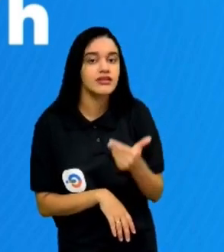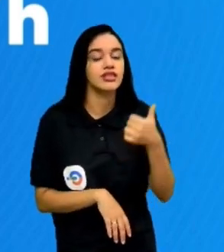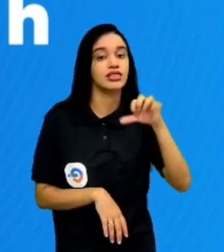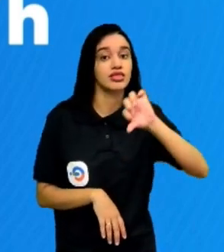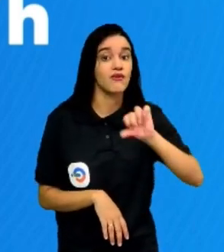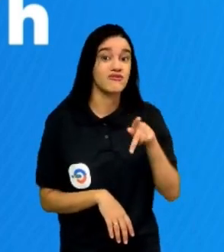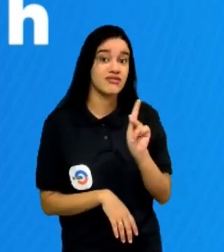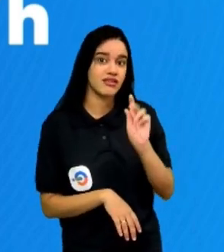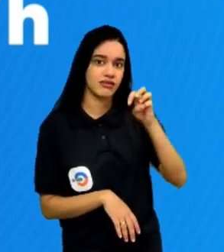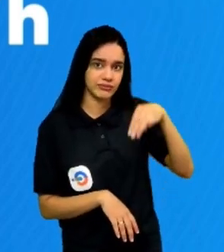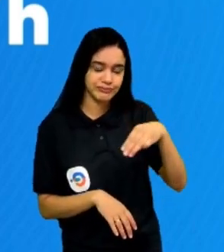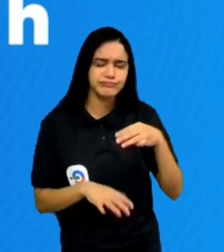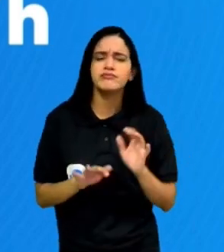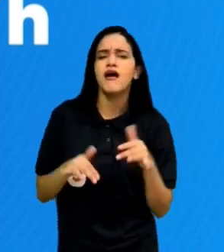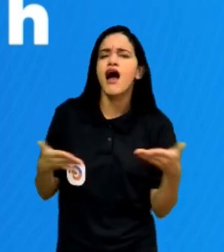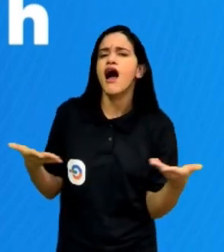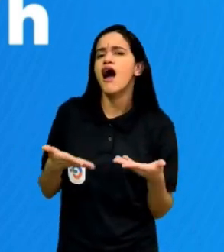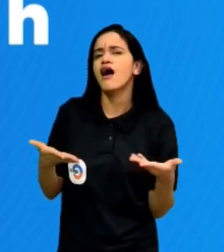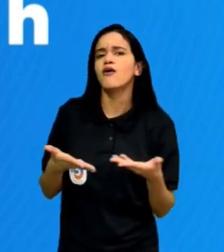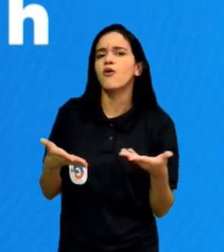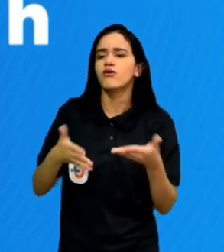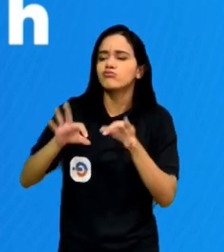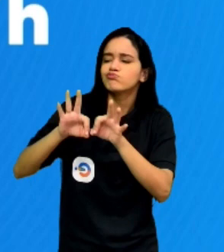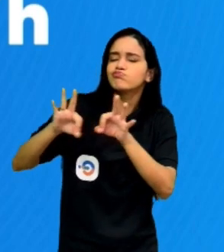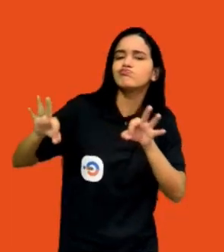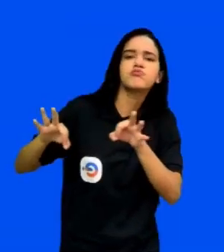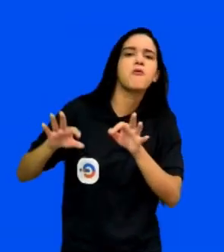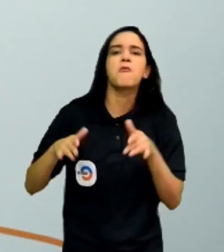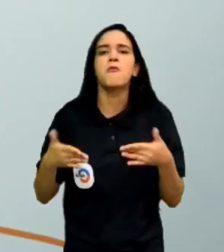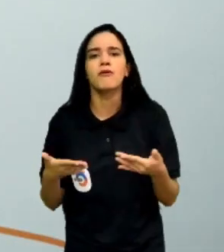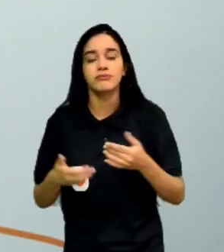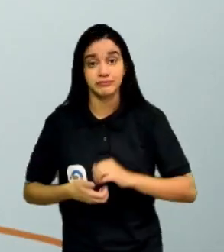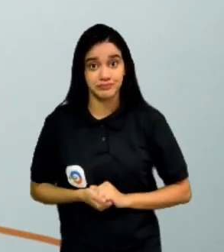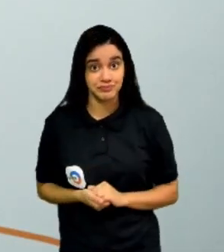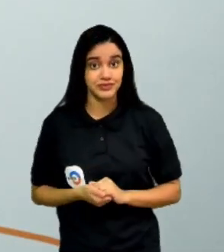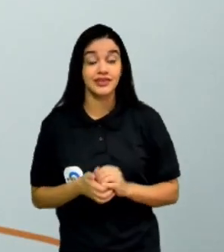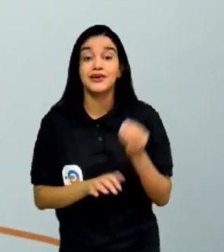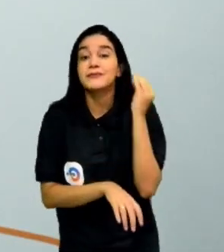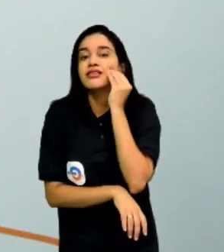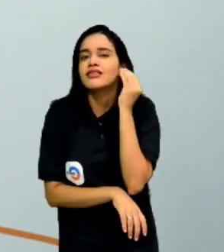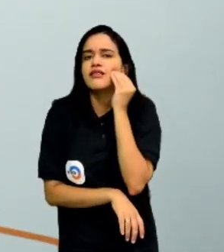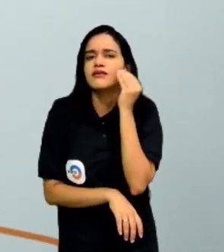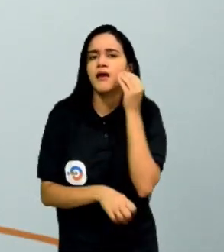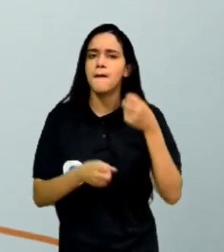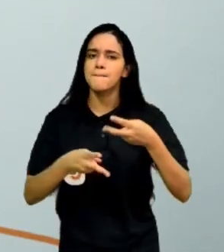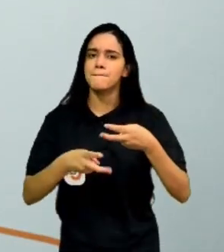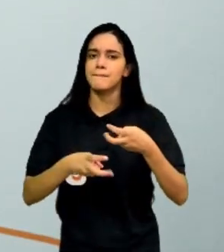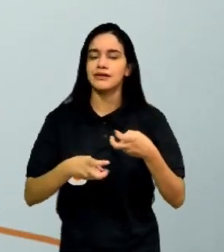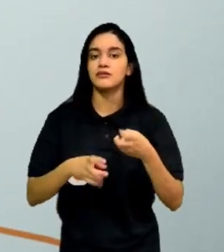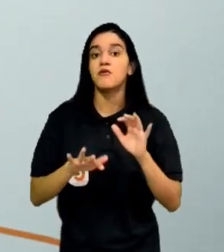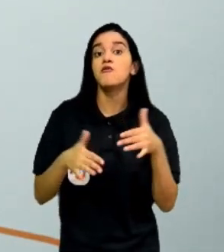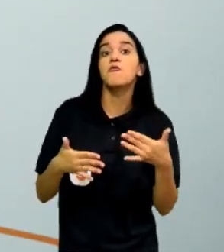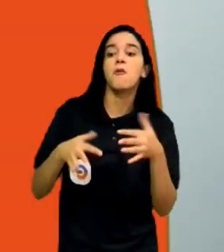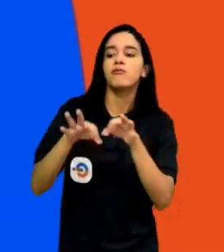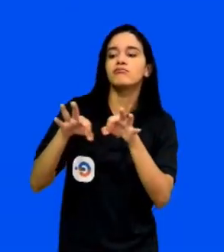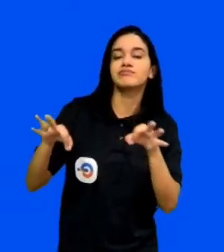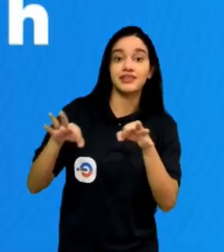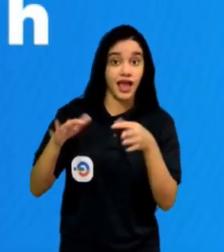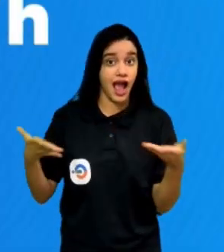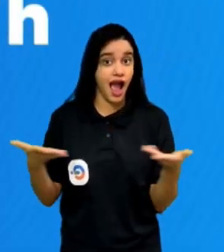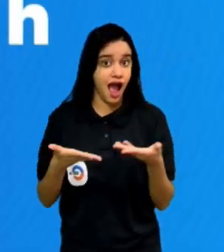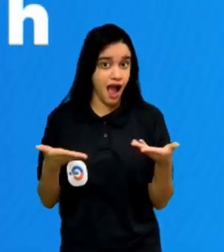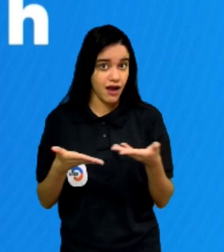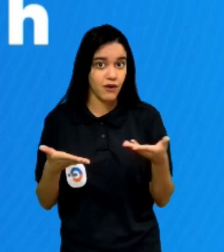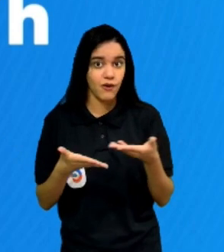hora. Quais são as grandezas envolvidas nessa situação? Vamos tentar identificar quais são as grandezas. Observe